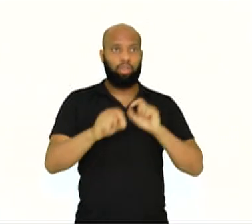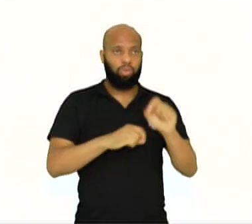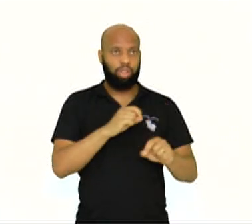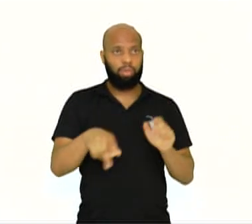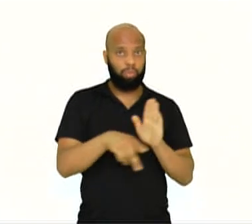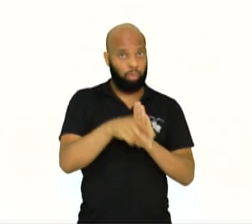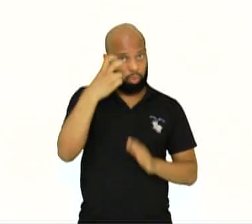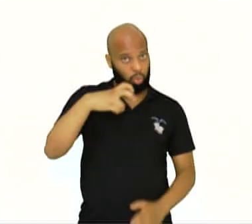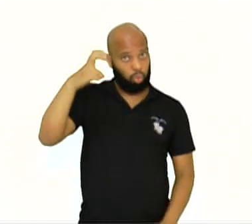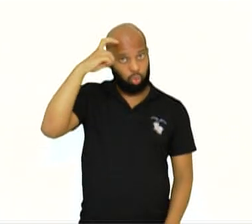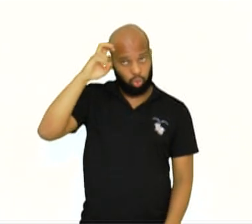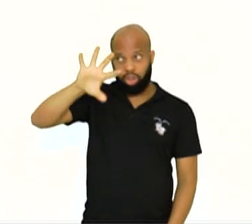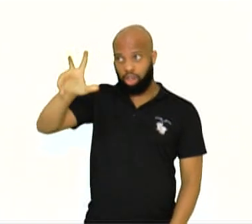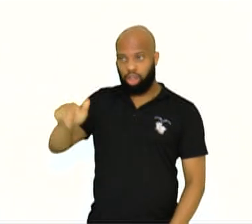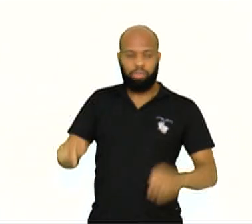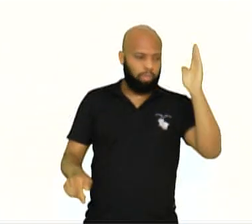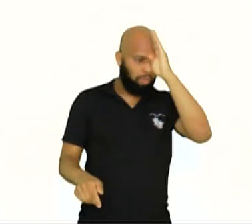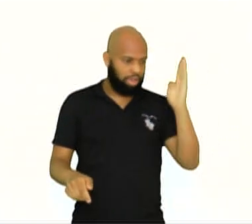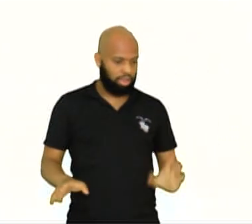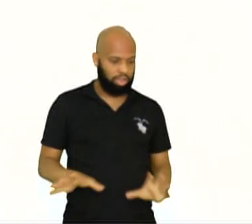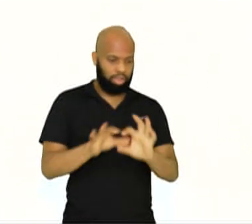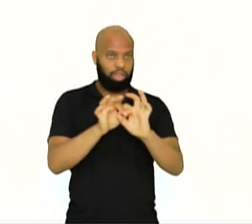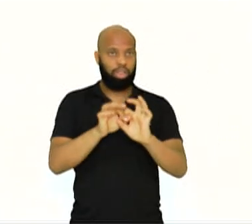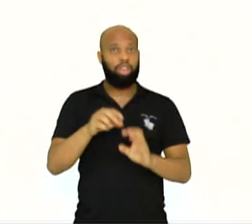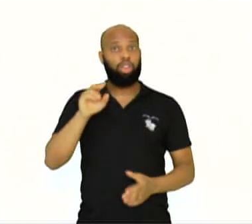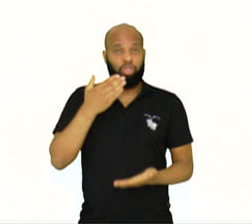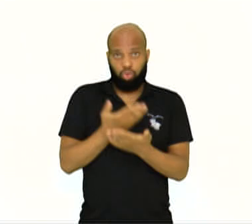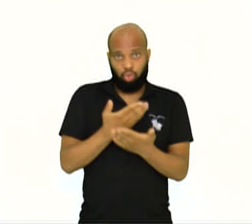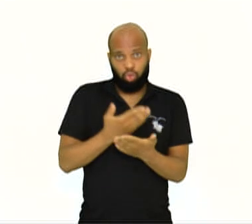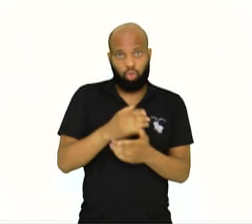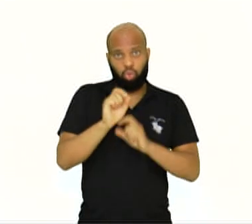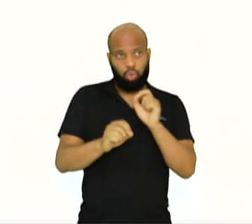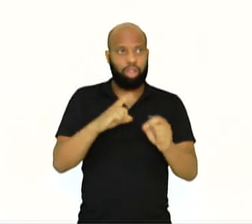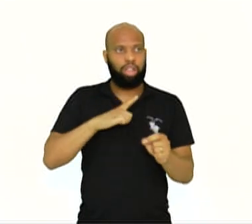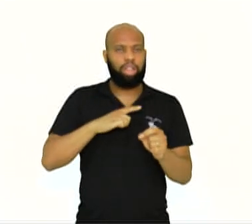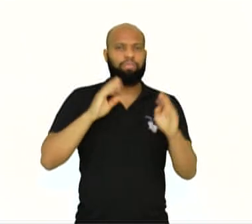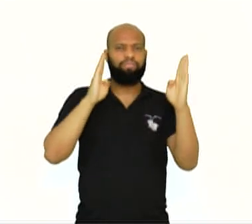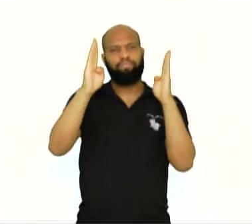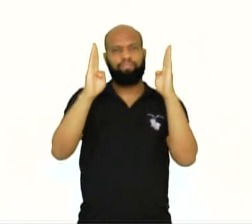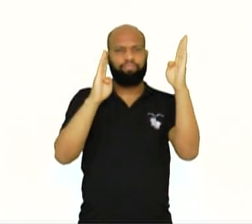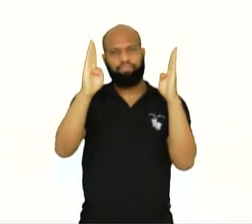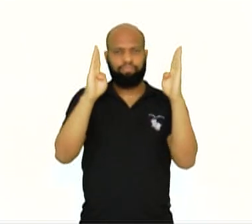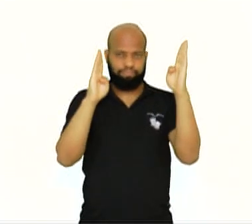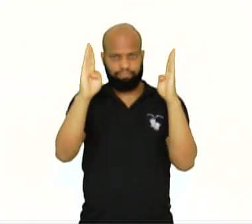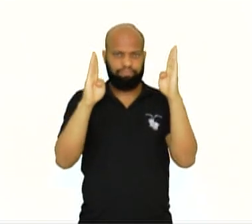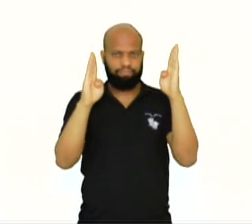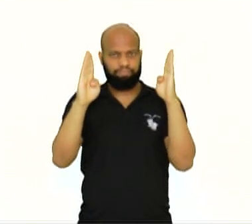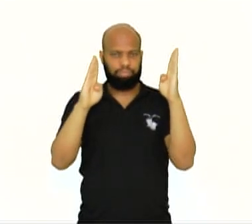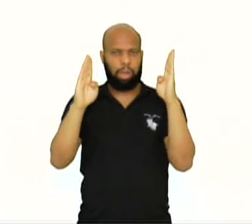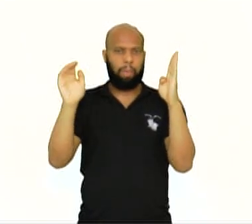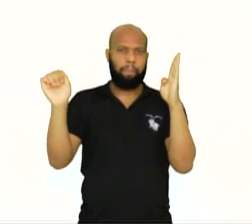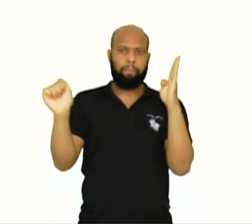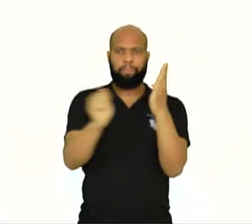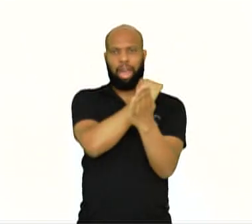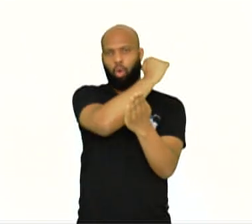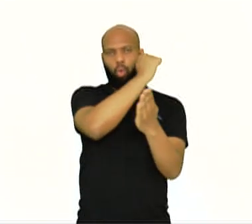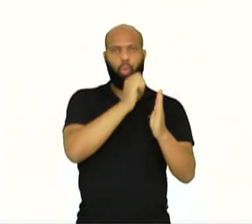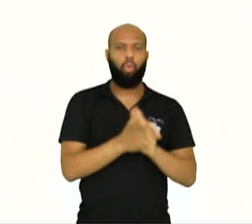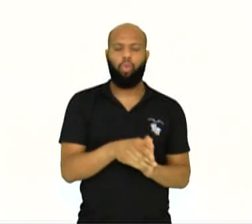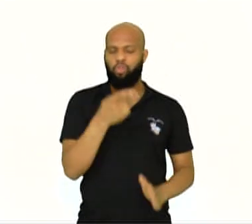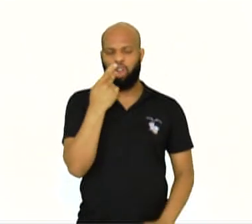da cultura afro-brasileira, elas foram, então, a gente viu que elas foram, durante muito tempo, elas foram apagadas,